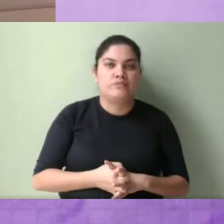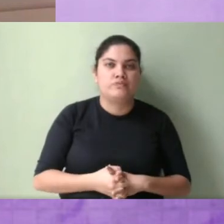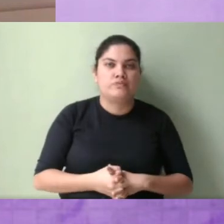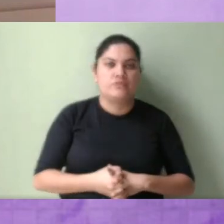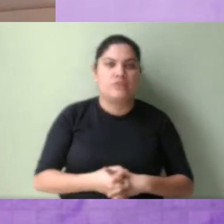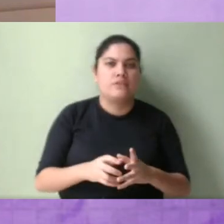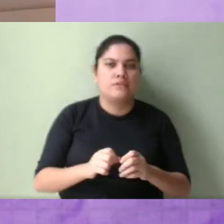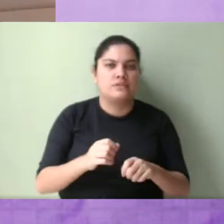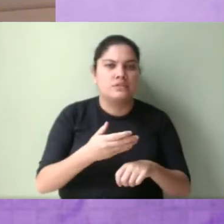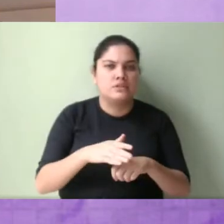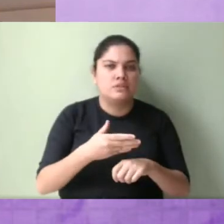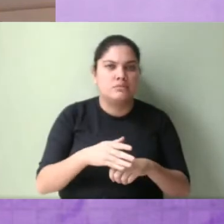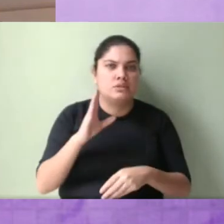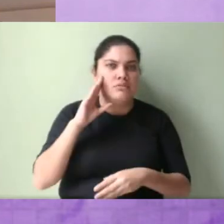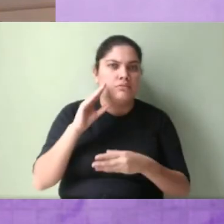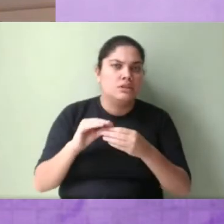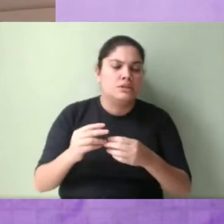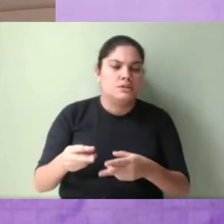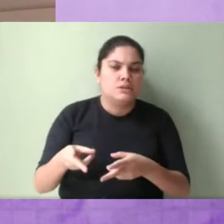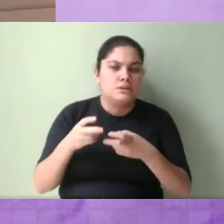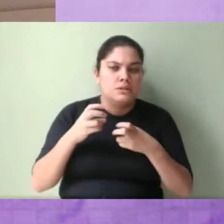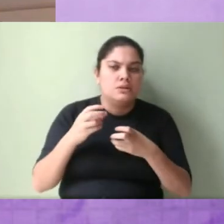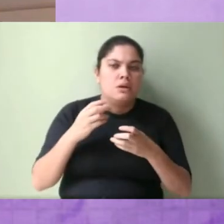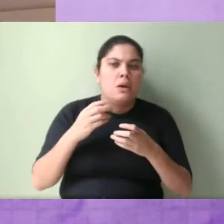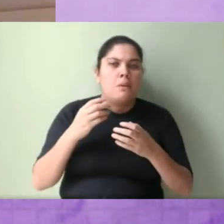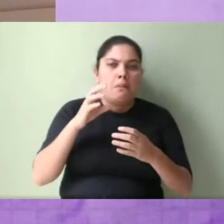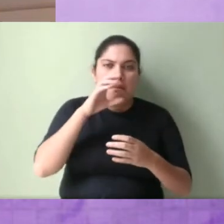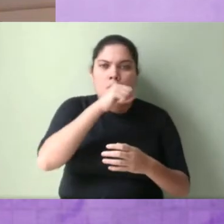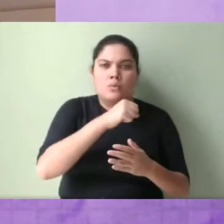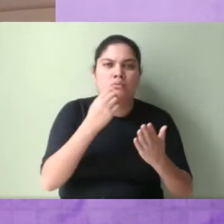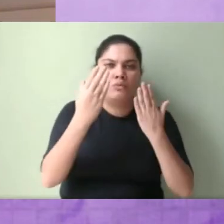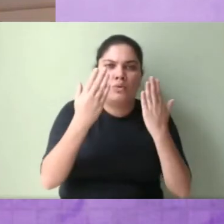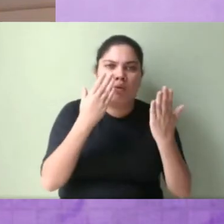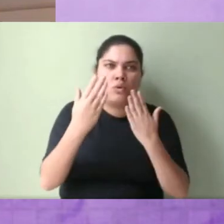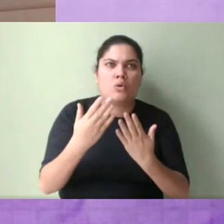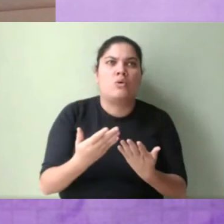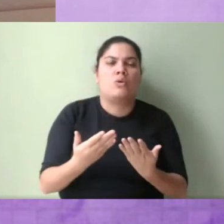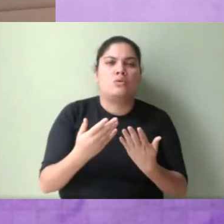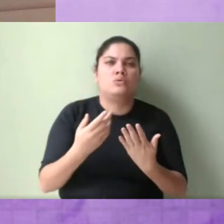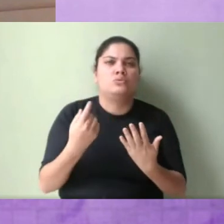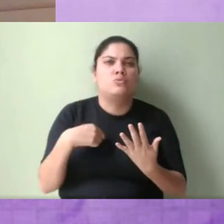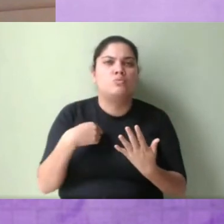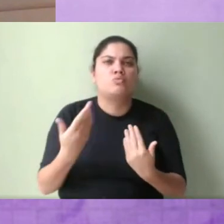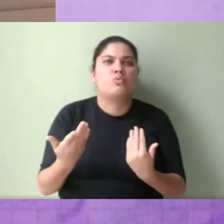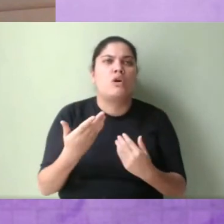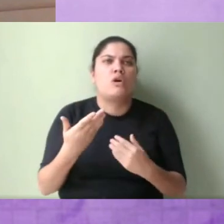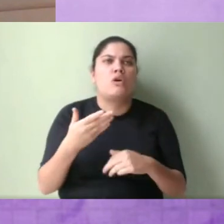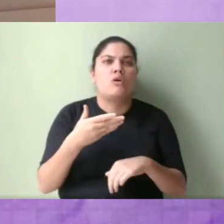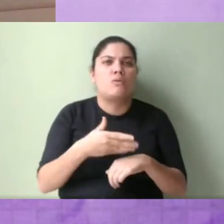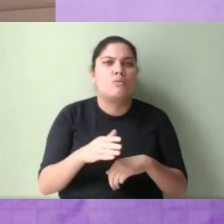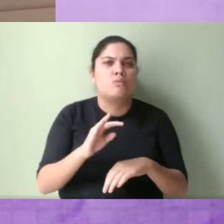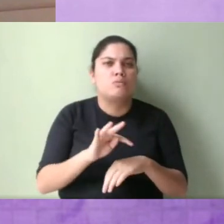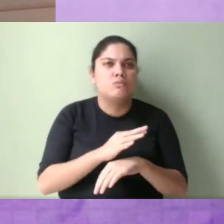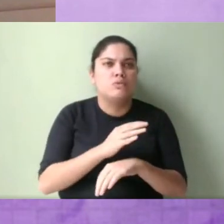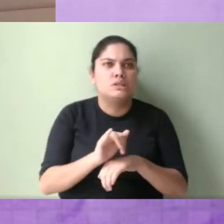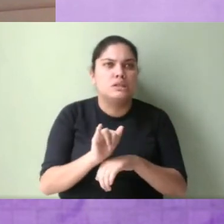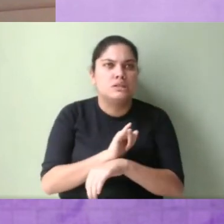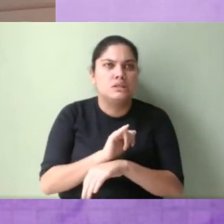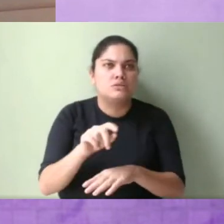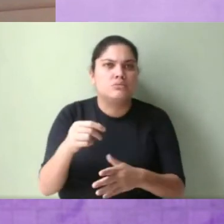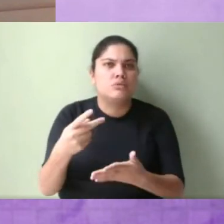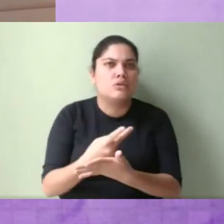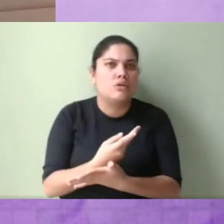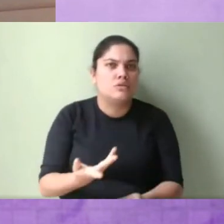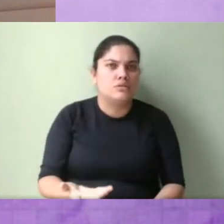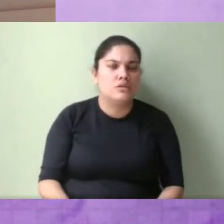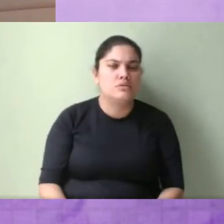muito simples, uma vez que você saca, mas a gente está vivendo um momento muito polarizado, em que parece que se a mulher reclamou no tempo que eu acho